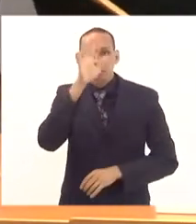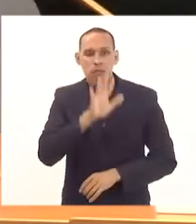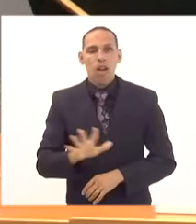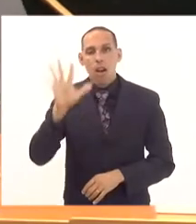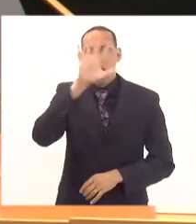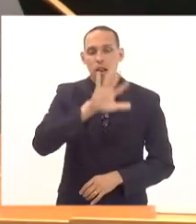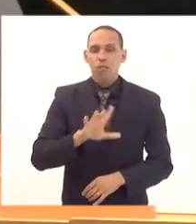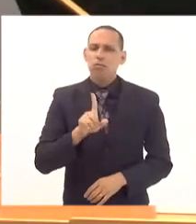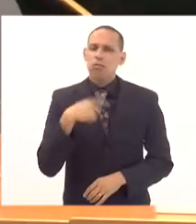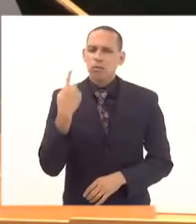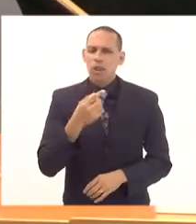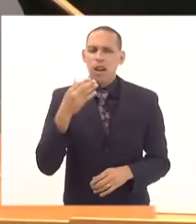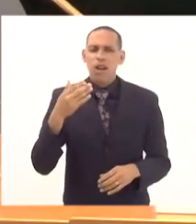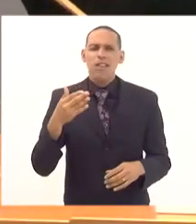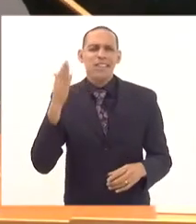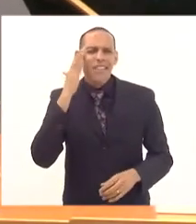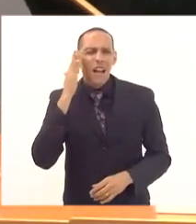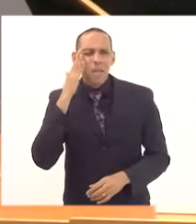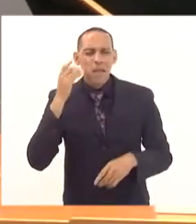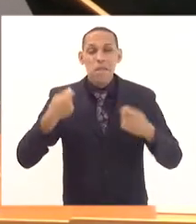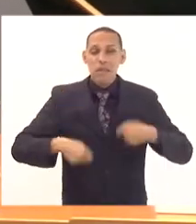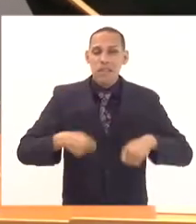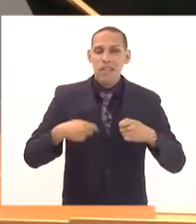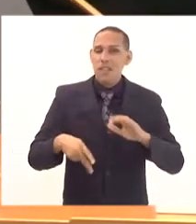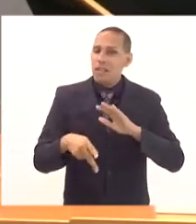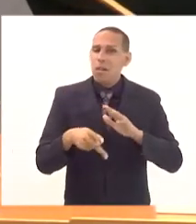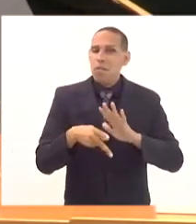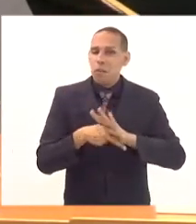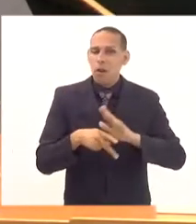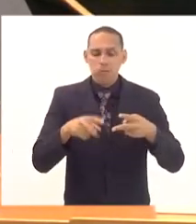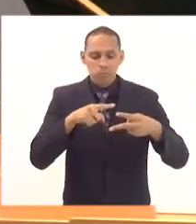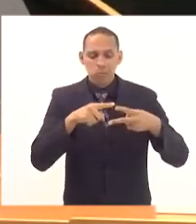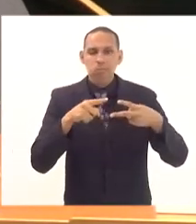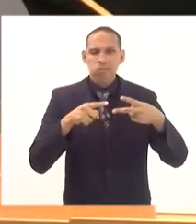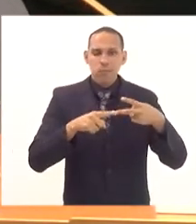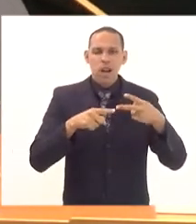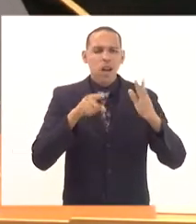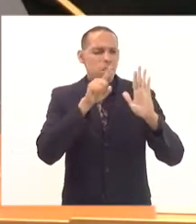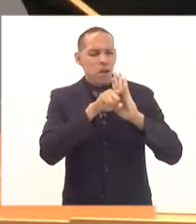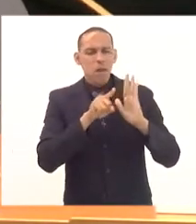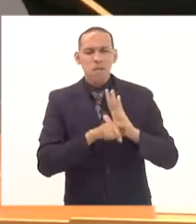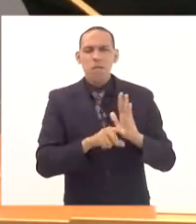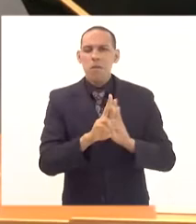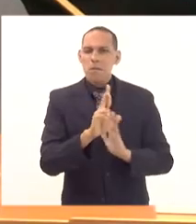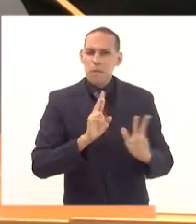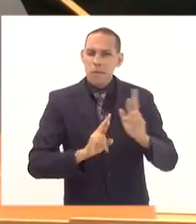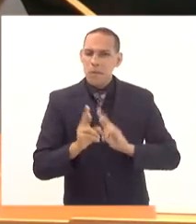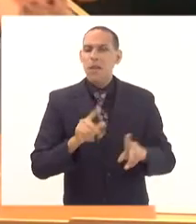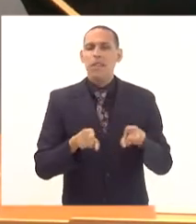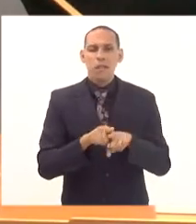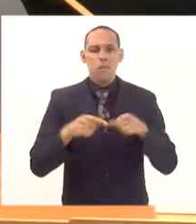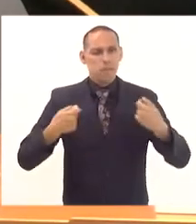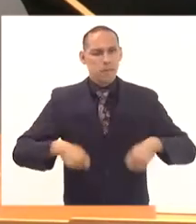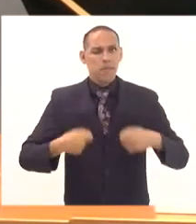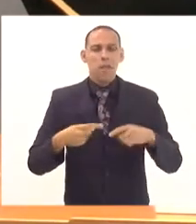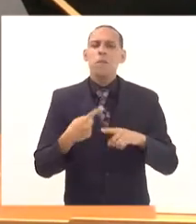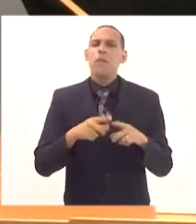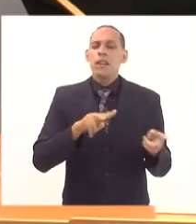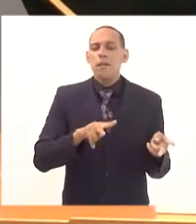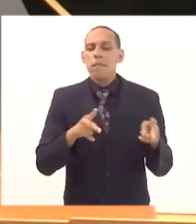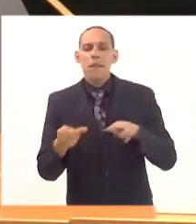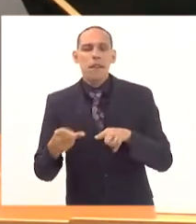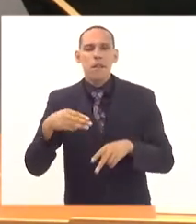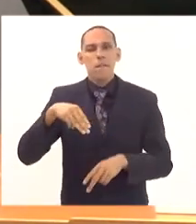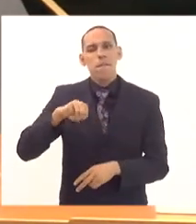ouvir sobre essas emissoras Com certeza e várias perguntas para serem respondidas Por que não migrar a